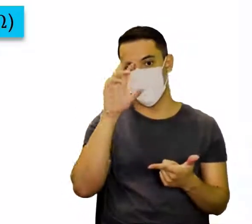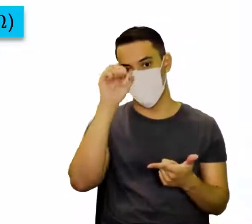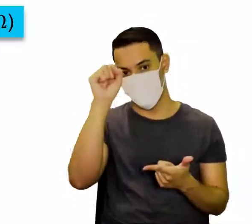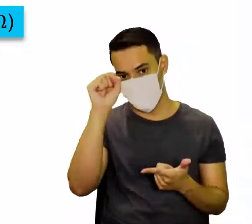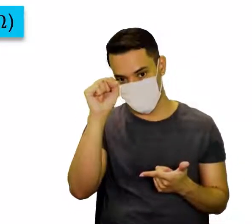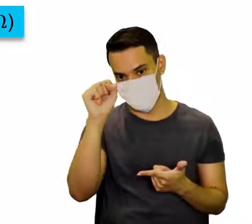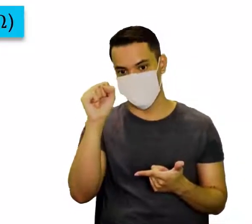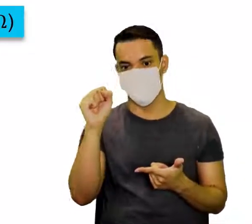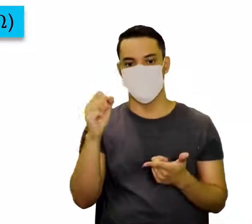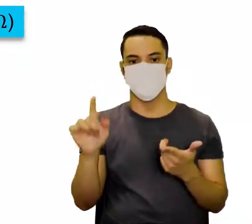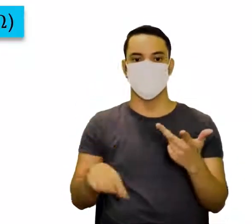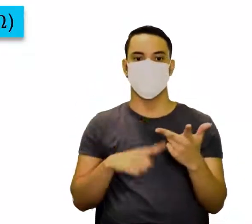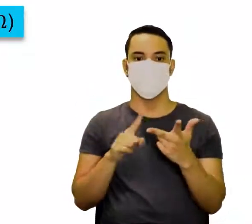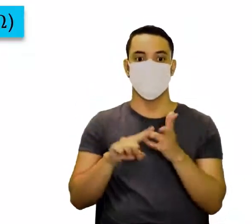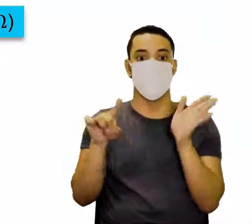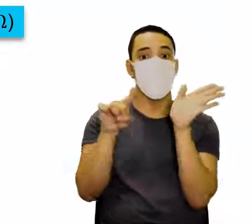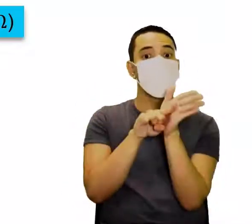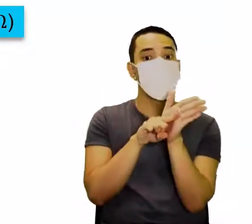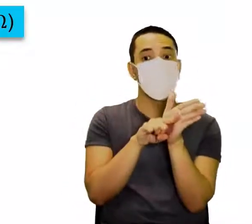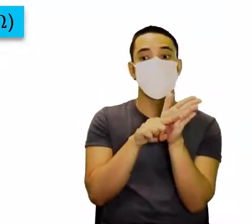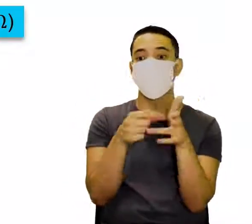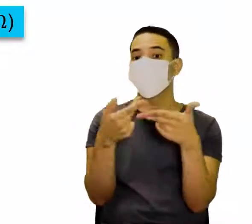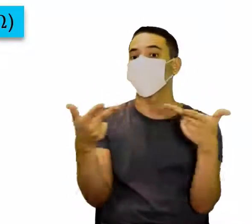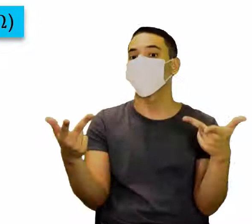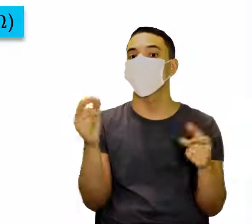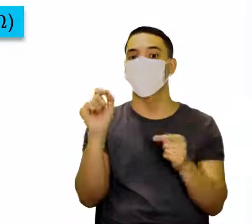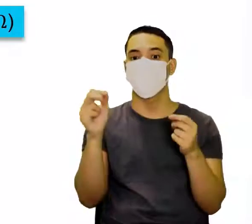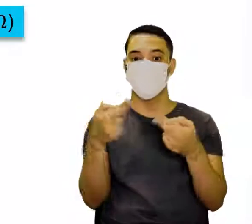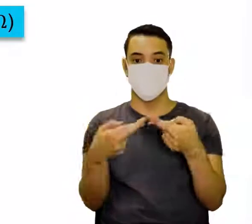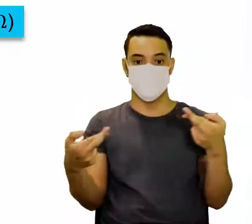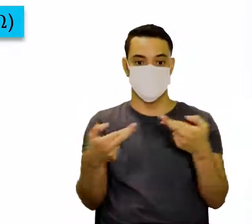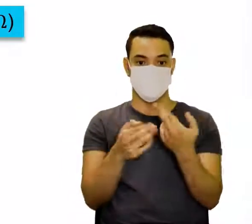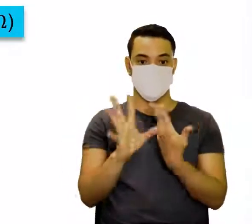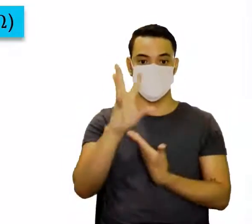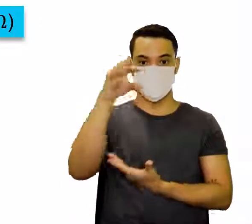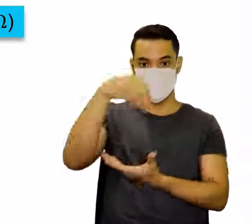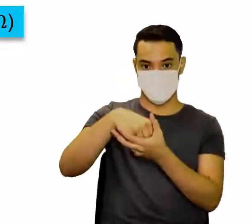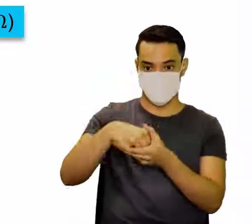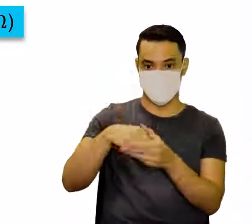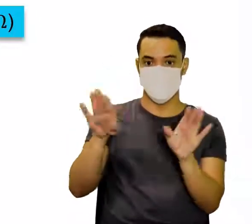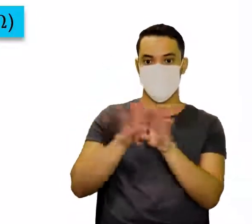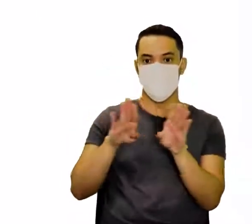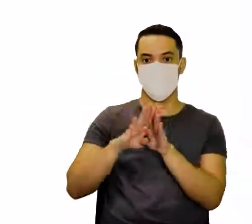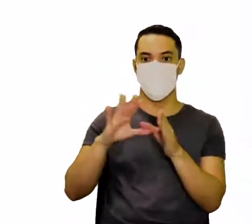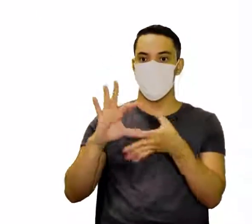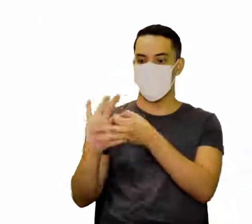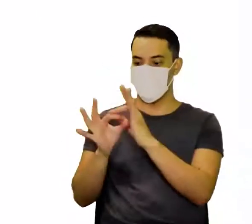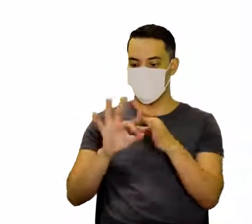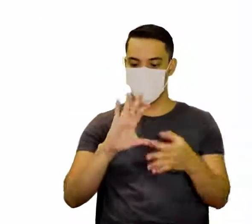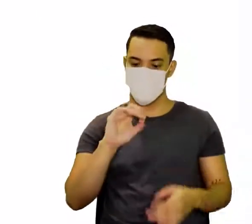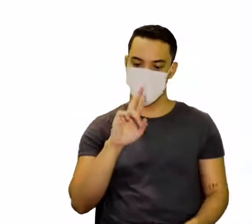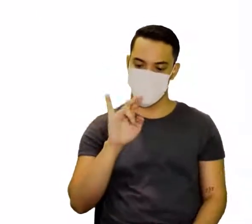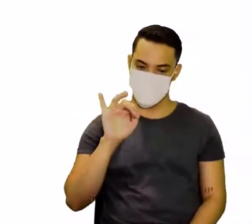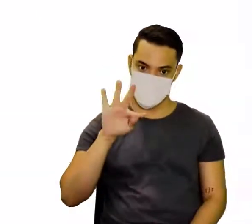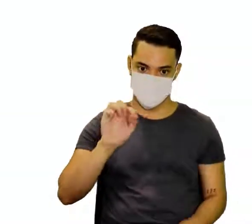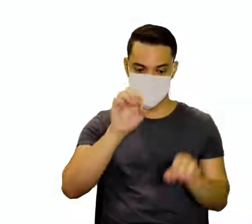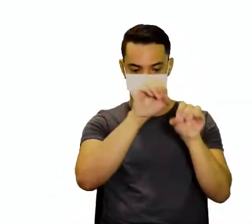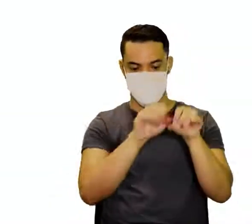menos alguma coisa, que nesse caso é a resistência interna e a corrente, ok? Entendido